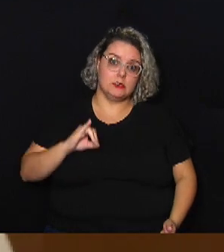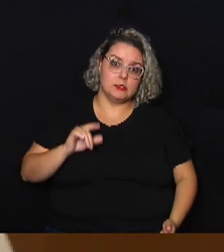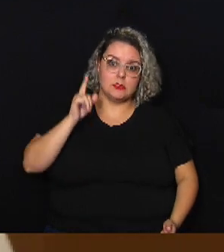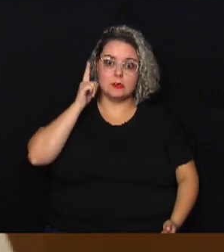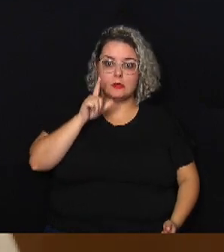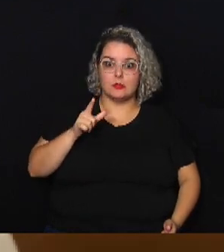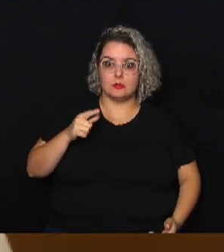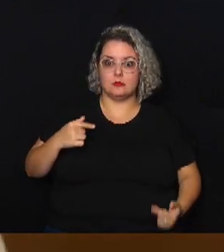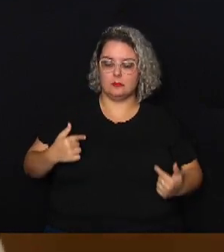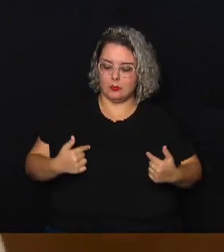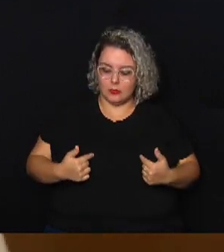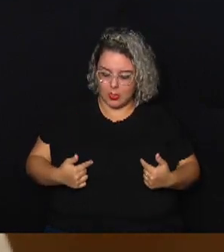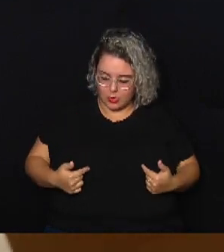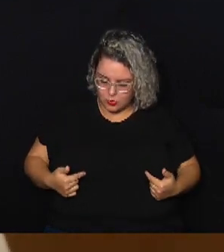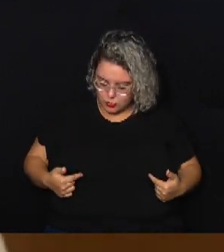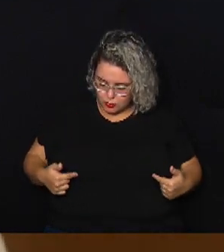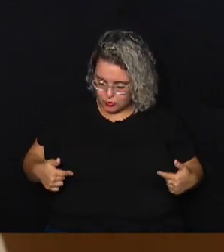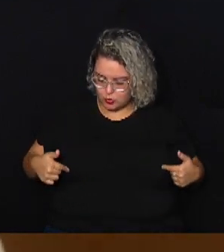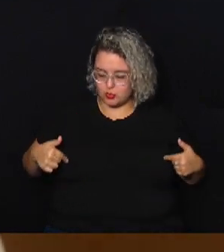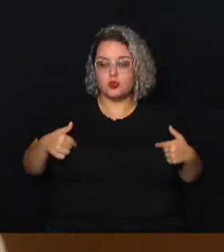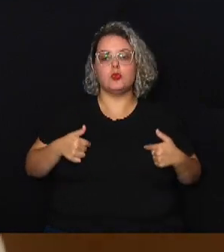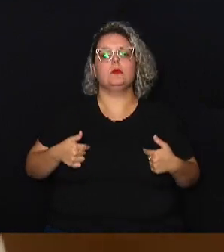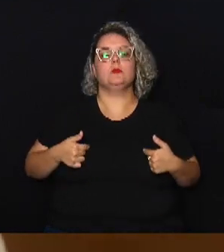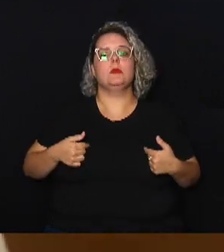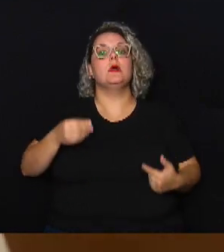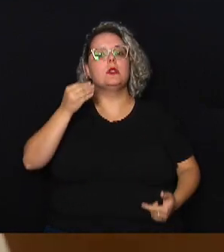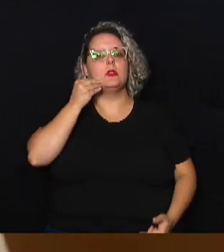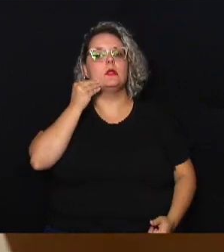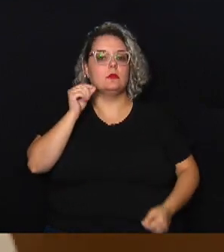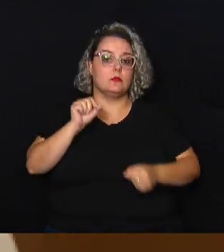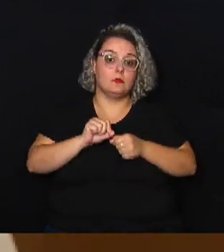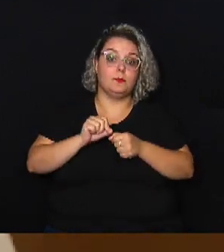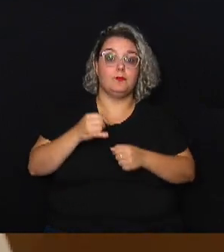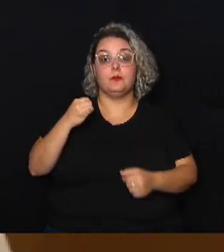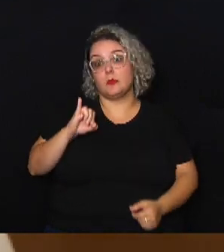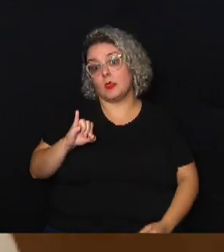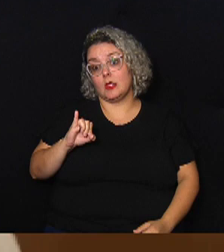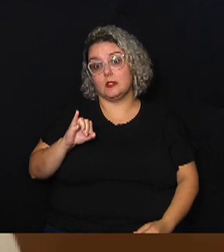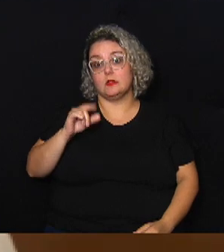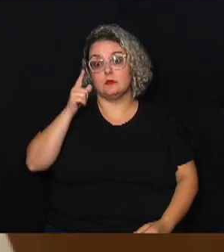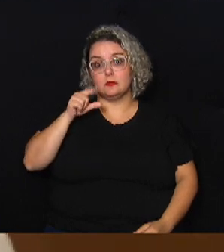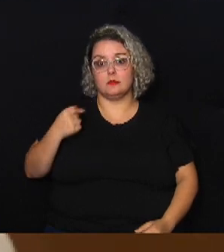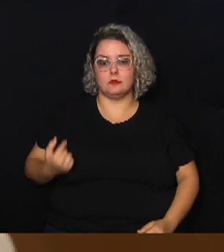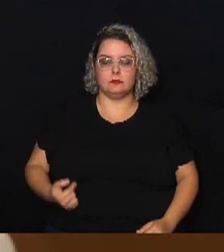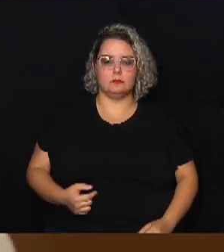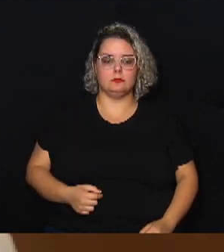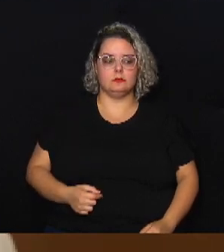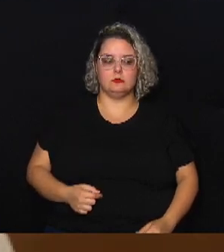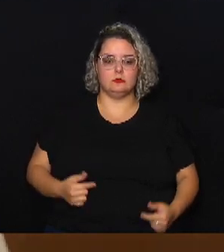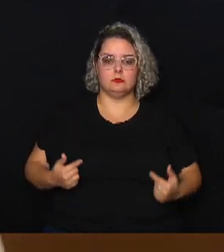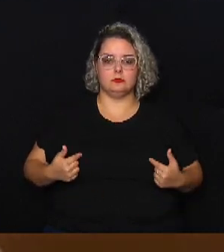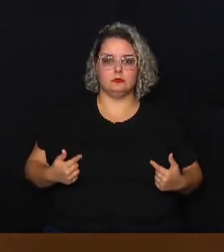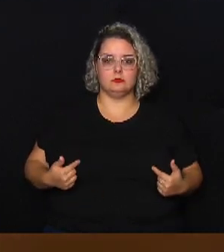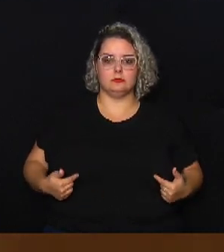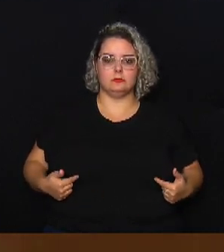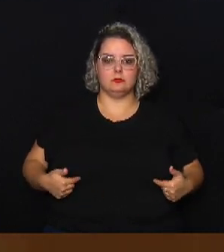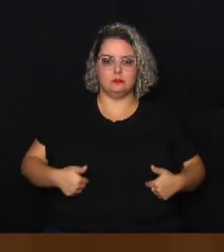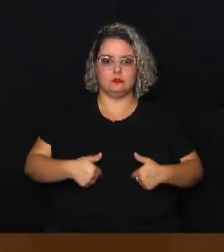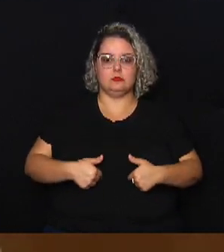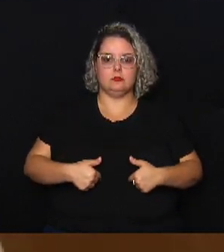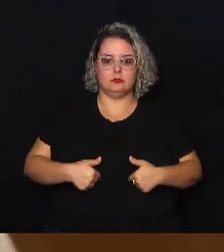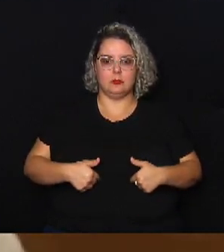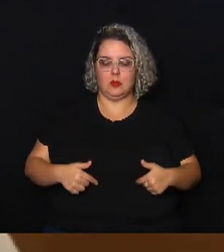redor da areola, a gente tenta fazer. Se a gente conseguir fazer em L a cicatriz, em vez de ser em